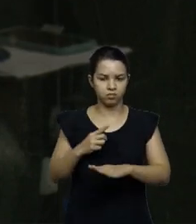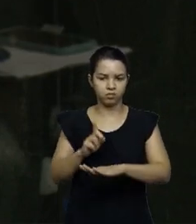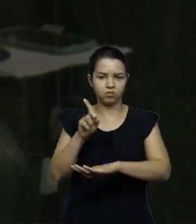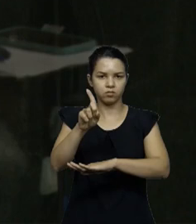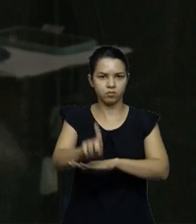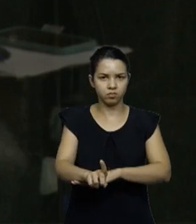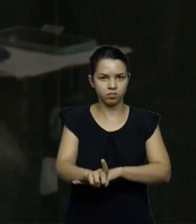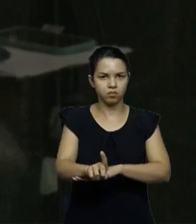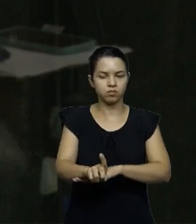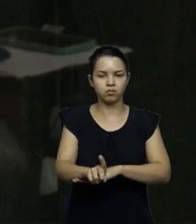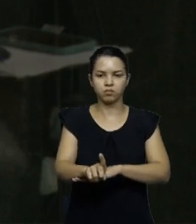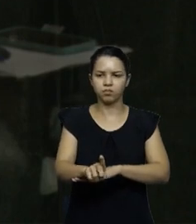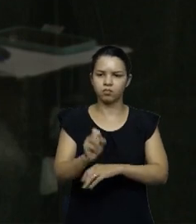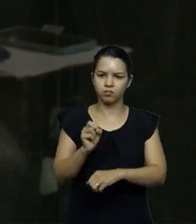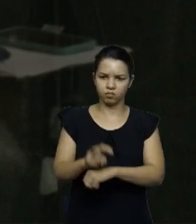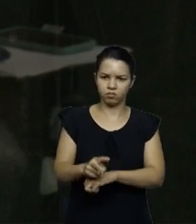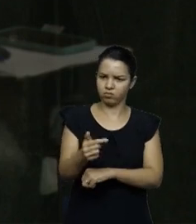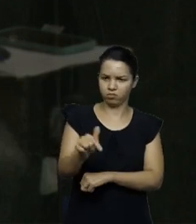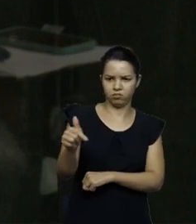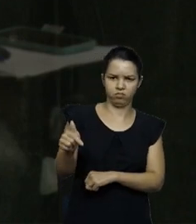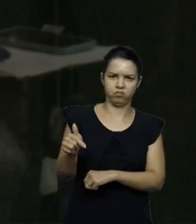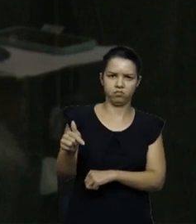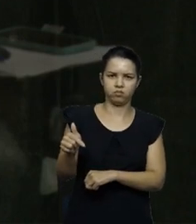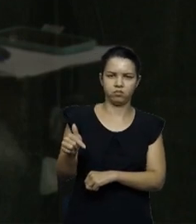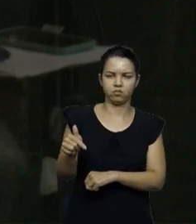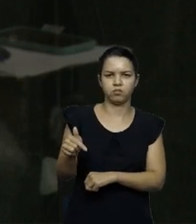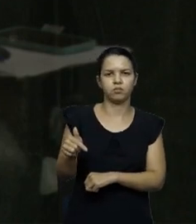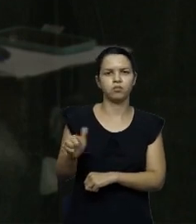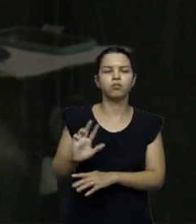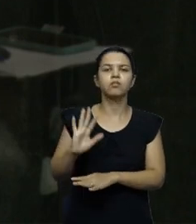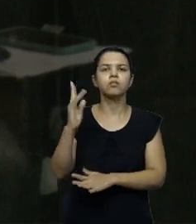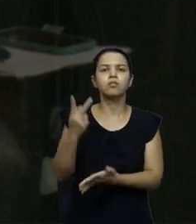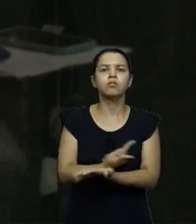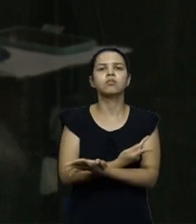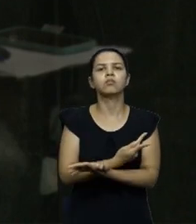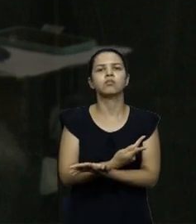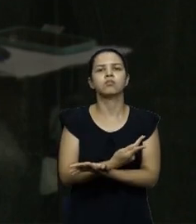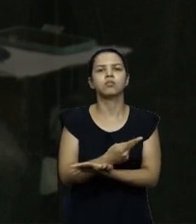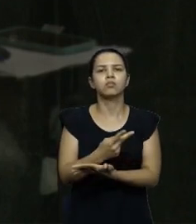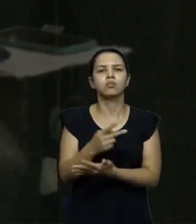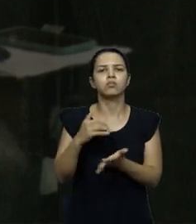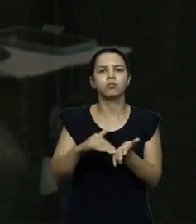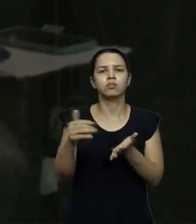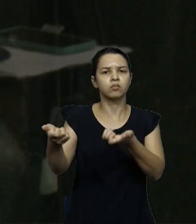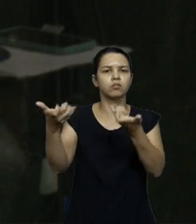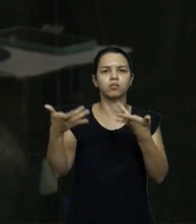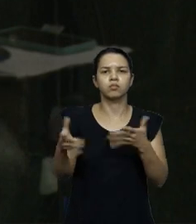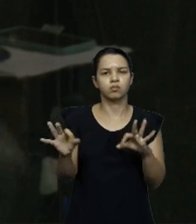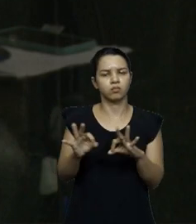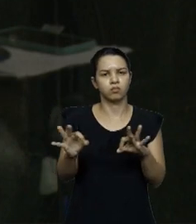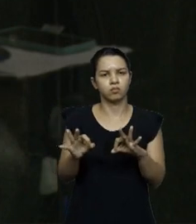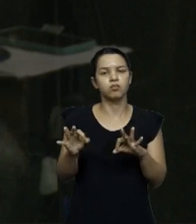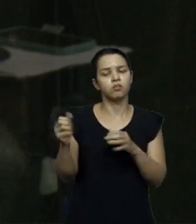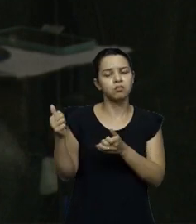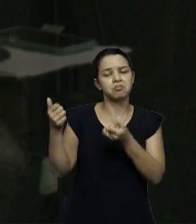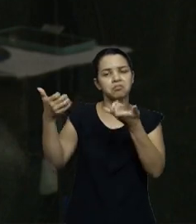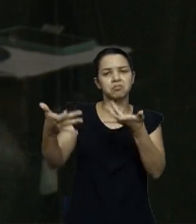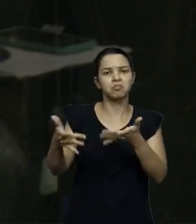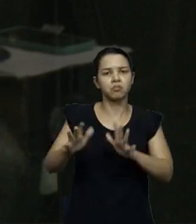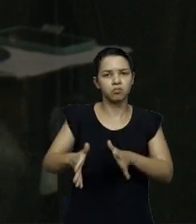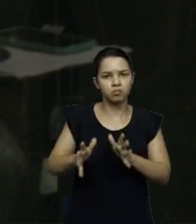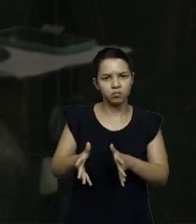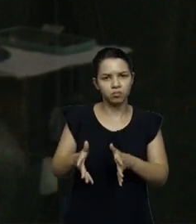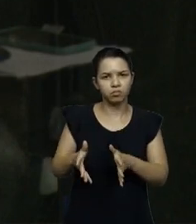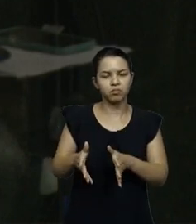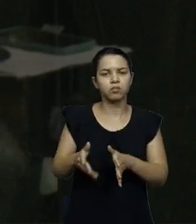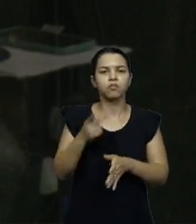vaga E aí ocorre o maior erro que a secretaria não explica Ou melhor já explicaram já disseram que